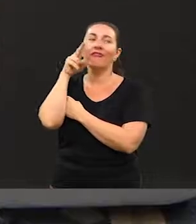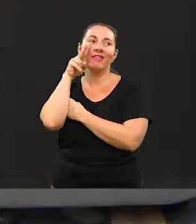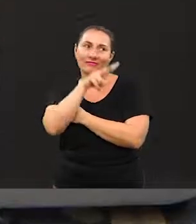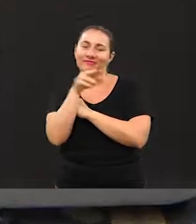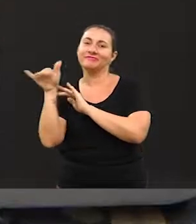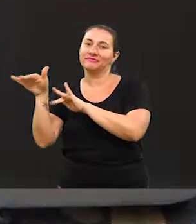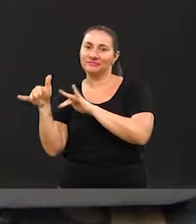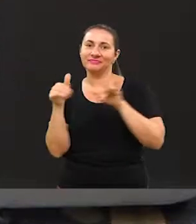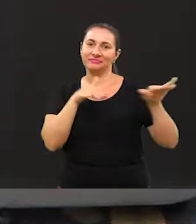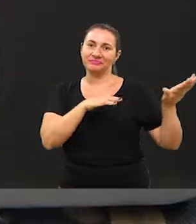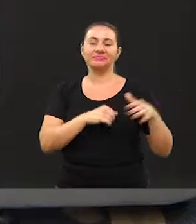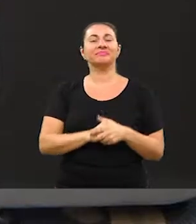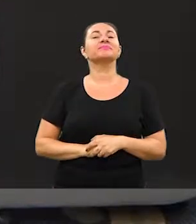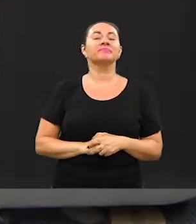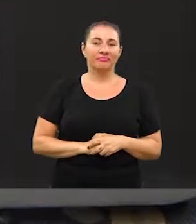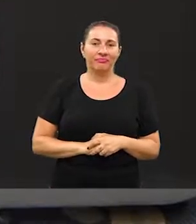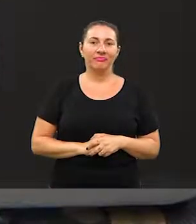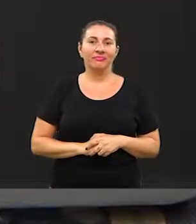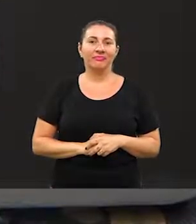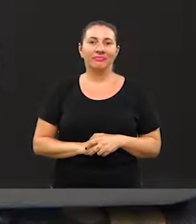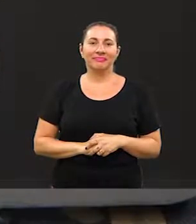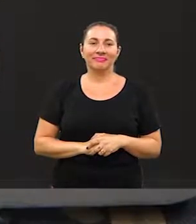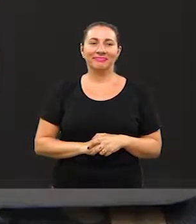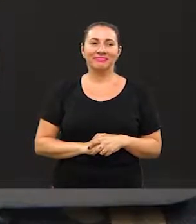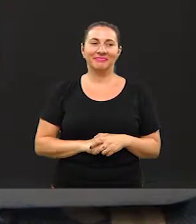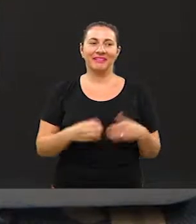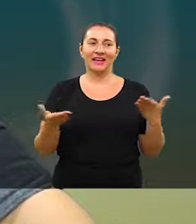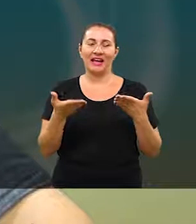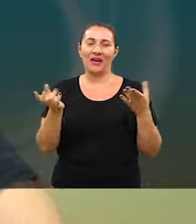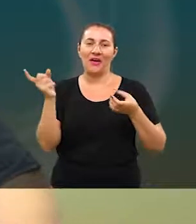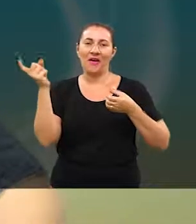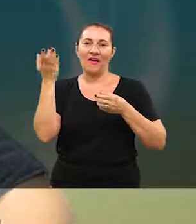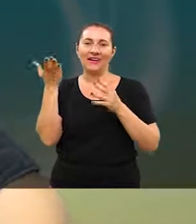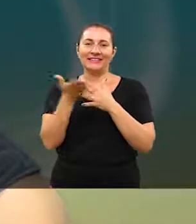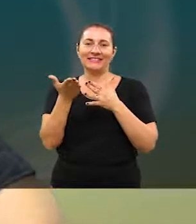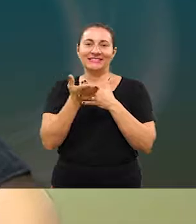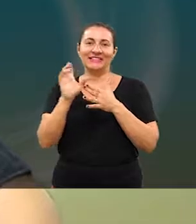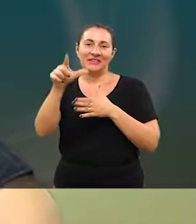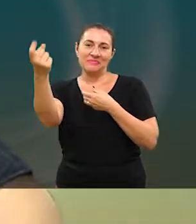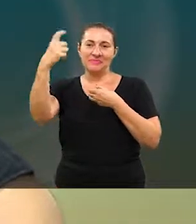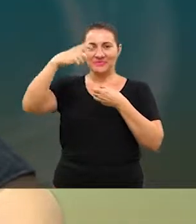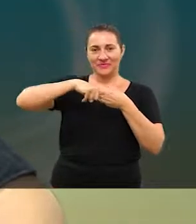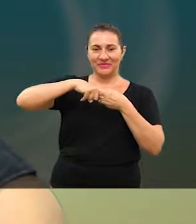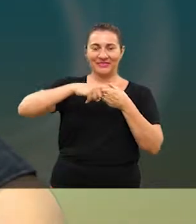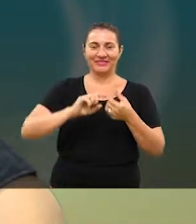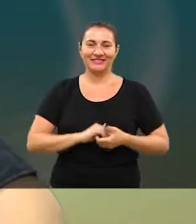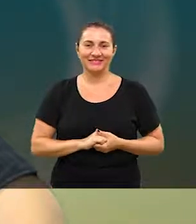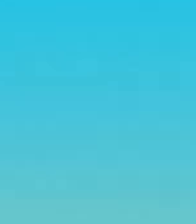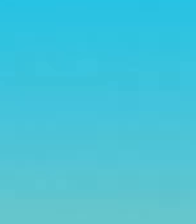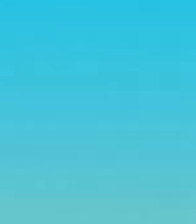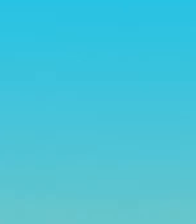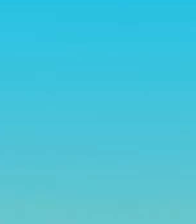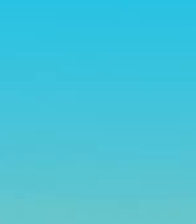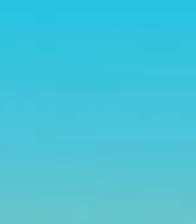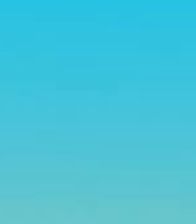Muito pela novela. Ah, então tá, Bruna. Só um pouquinho, tá? Nós vamos para um rápido intervalo e voltamos já.